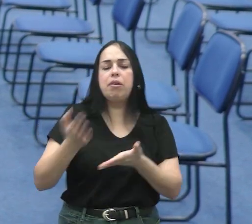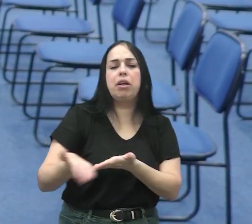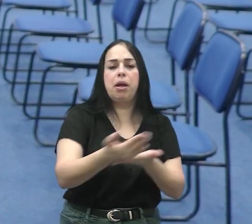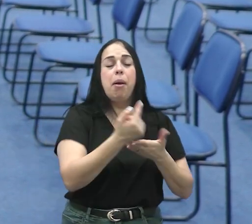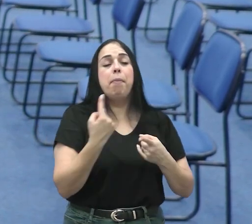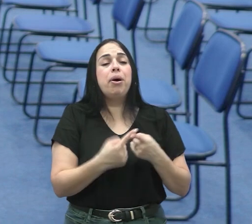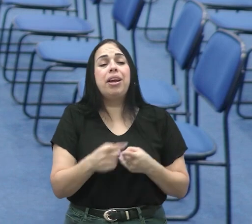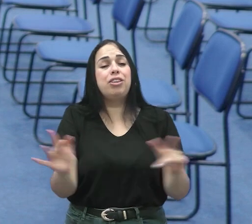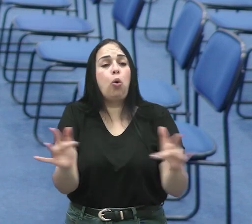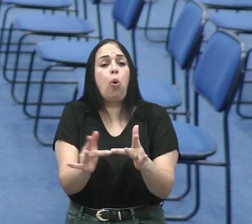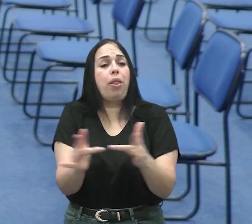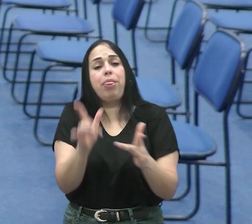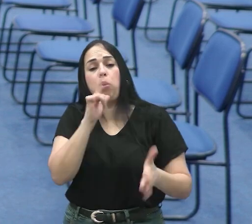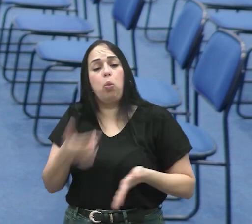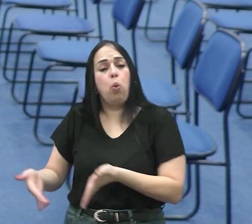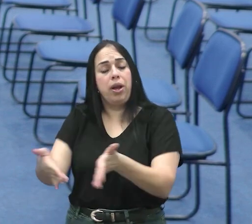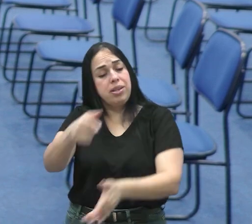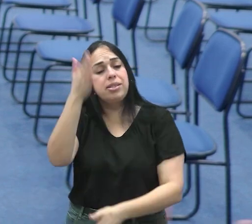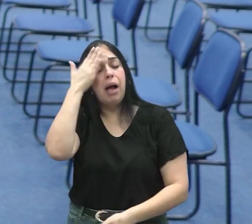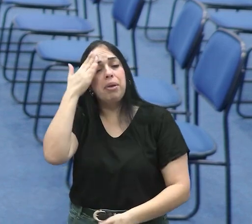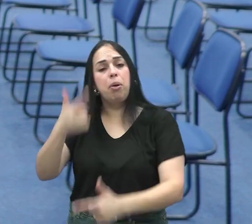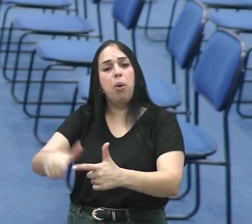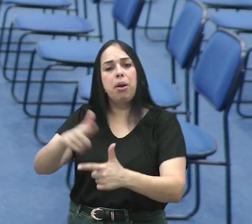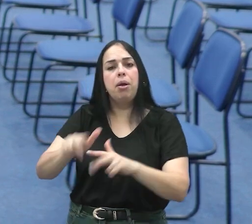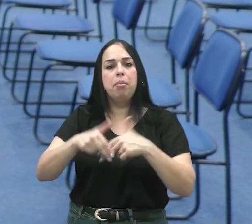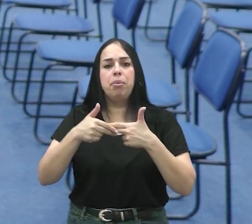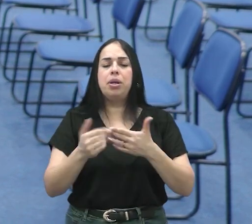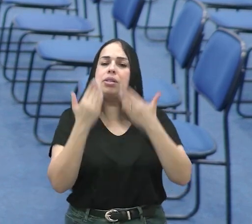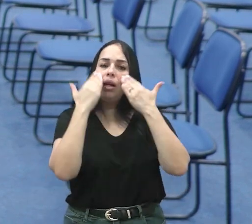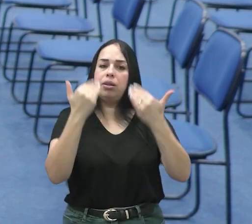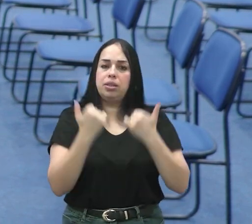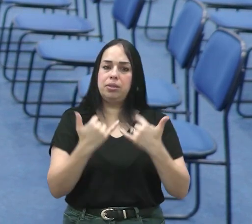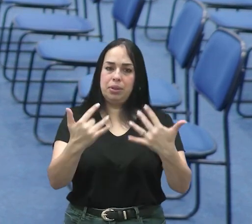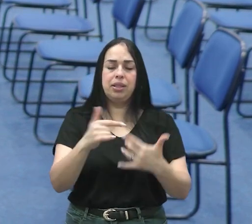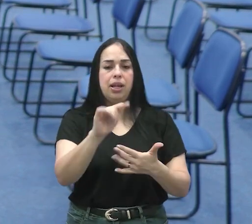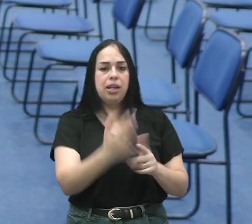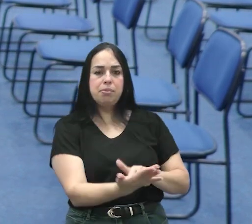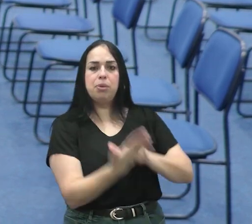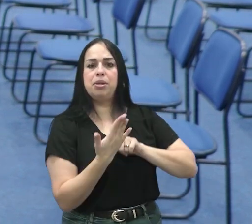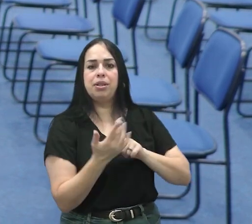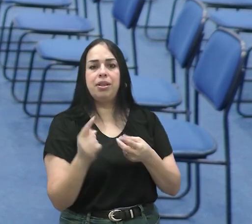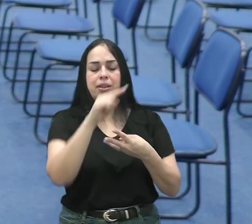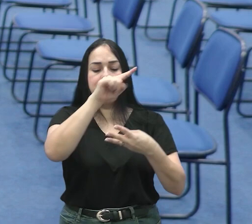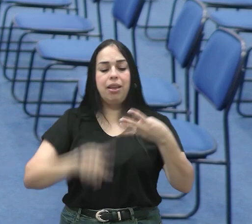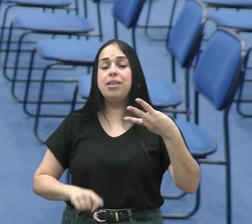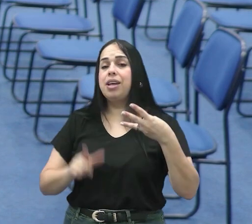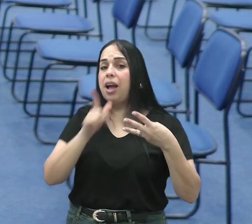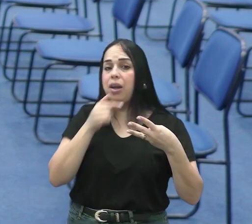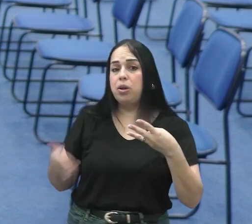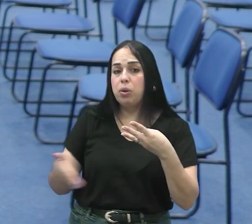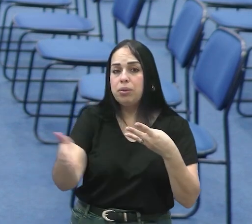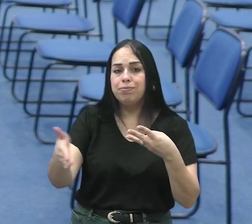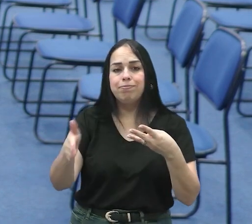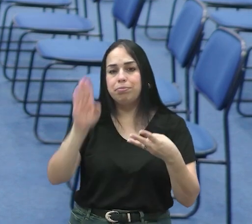é quem vive na cidade e que sabe os problemas. Então, hoje na audiência pública eles indicaram por exemplo, 3 rios